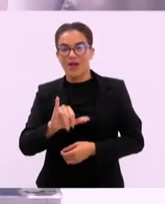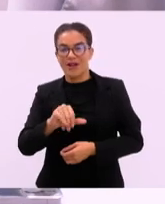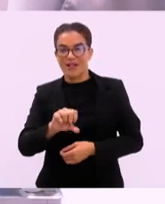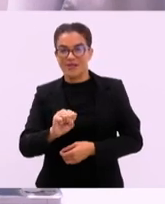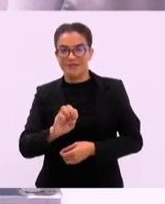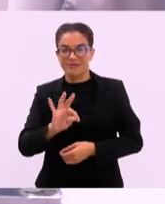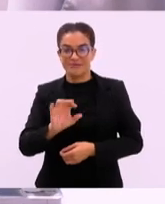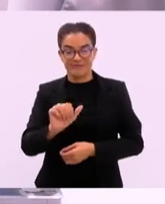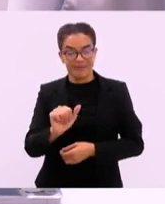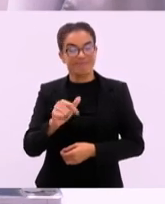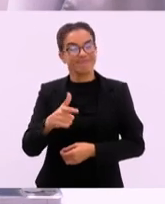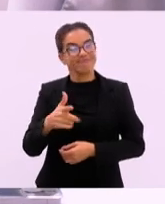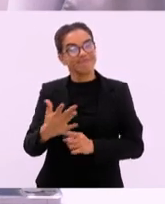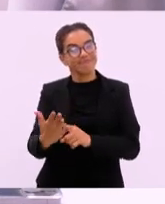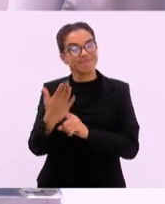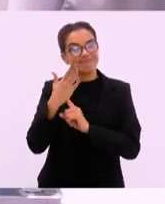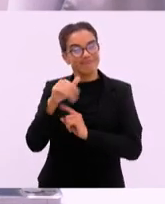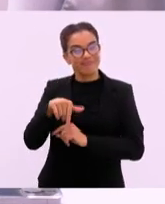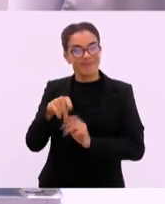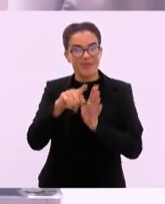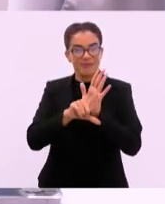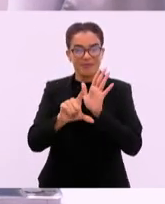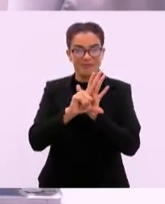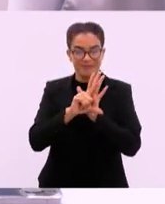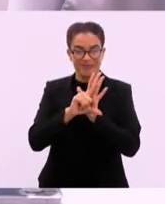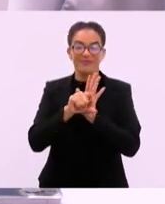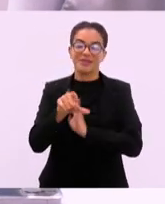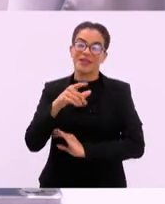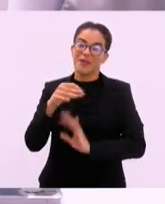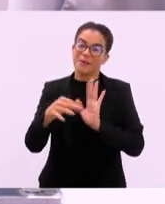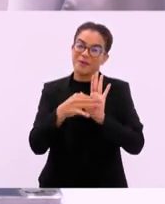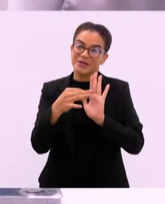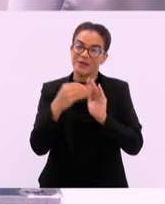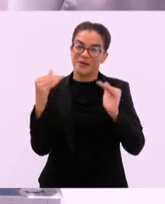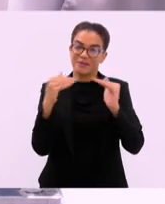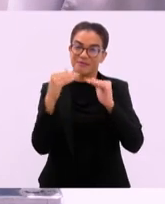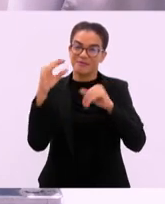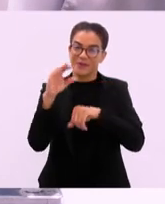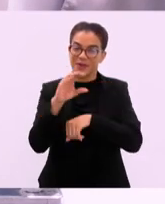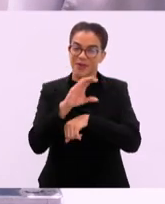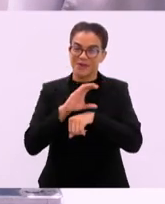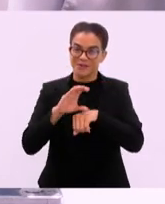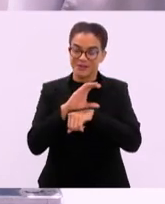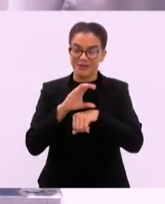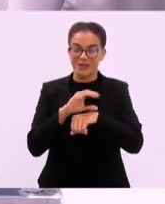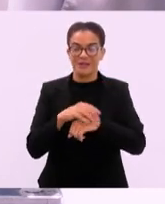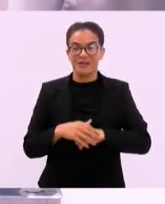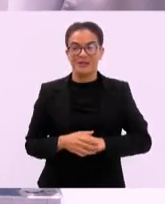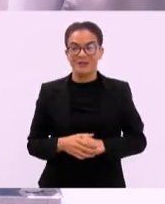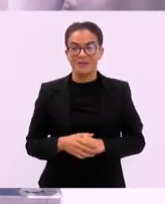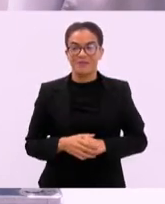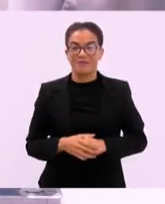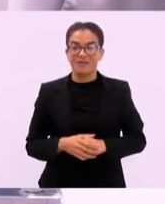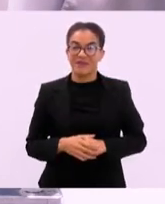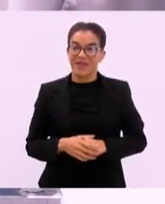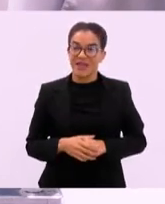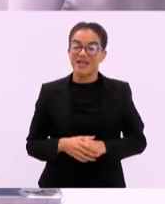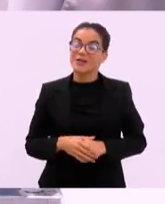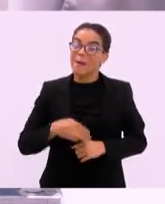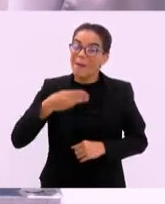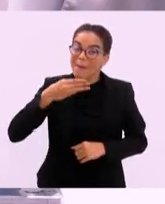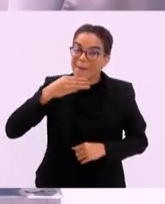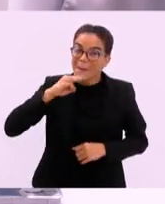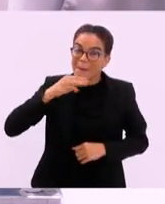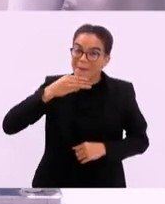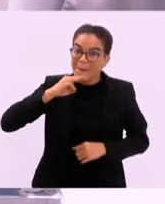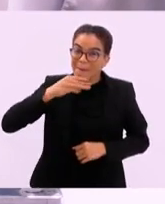mambolista, apresentou esse importante projeto que tem o parecer pela constitucionalidade. Em discussão. Só se for manga espada, que tem que